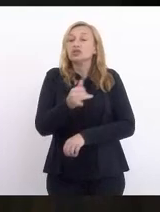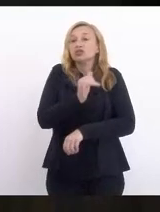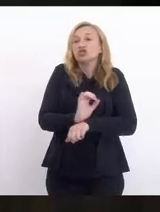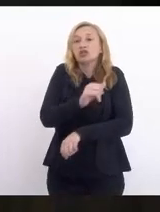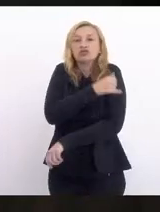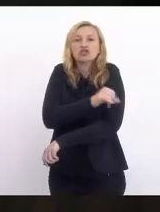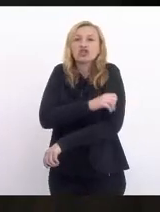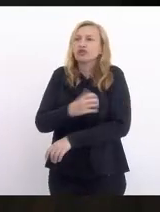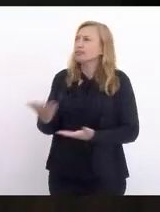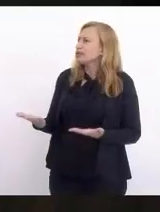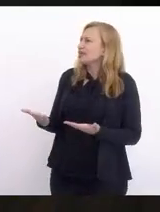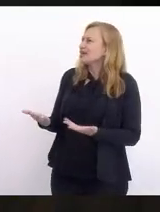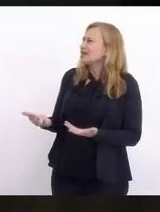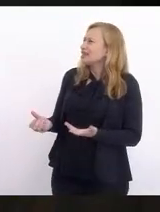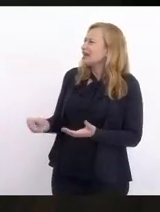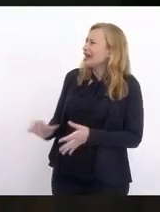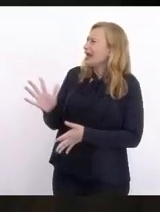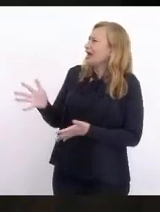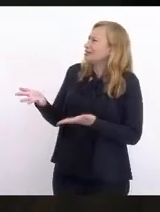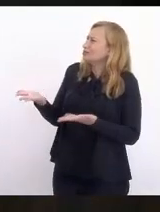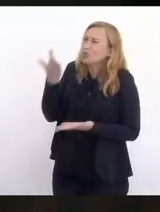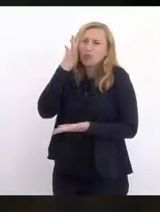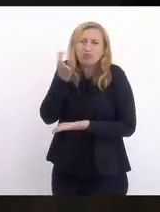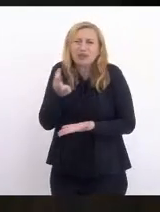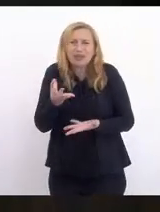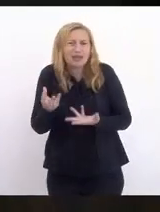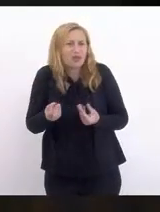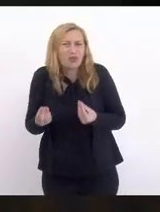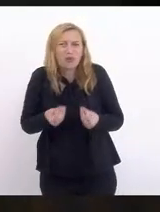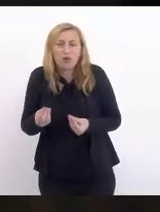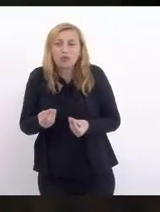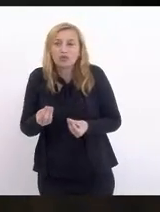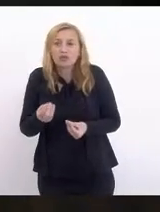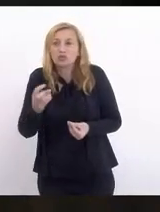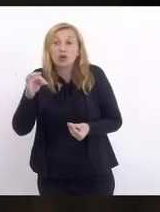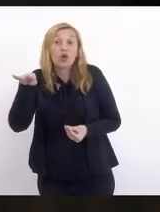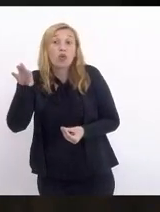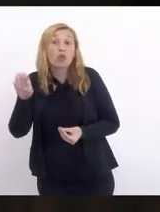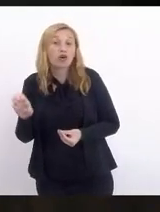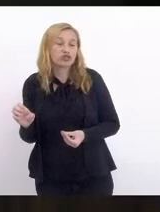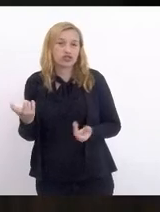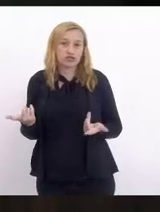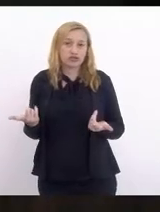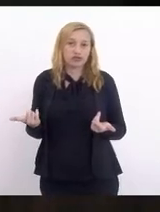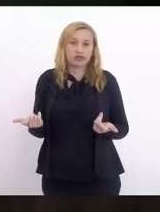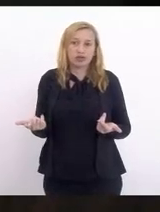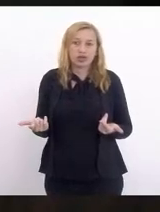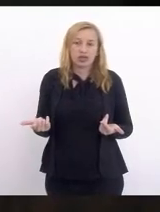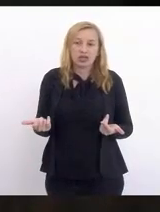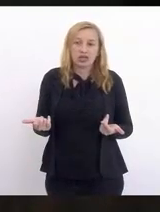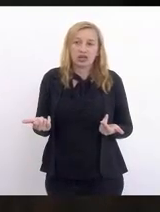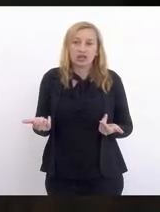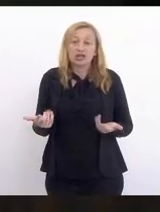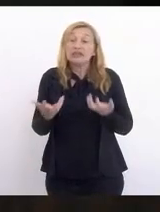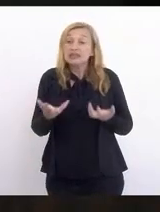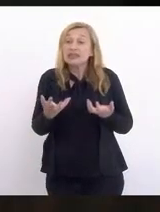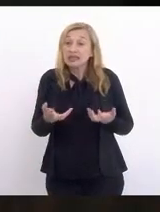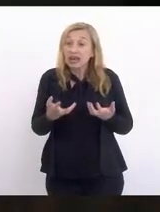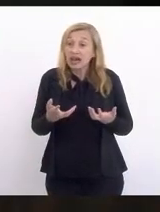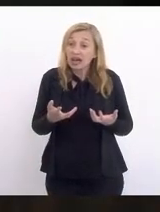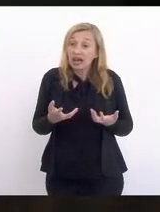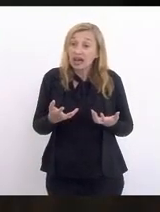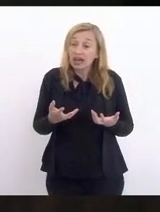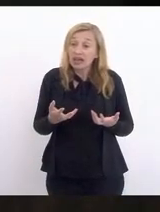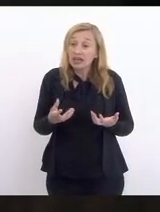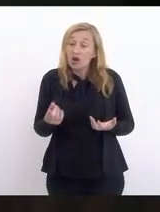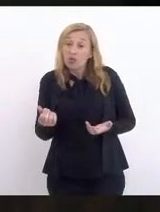Janeiro não dá não dá para entender e não é a commodity na presente é porque eles querem fazer dolarizar e